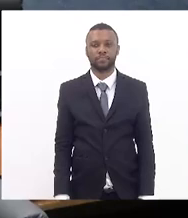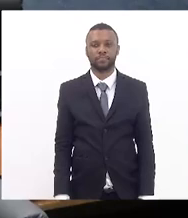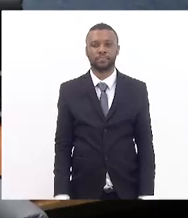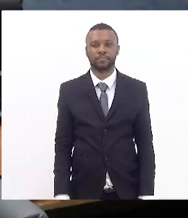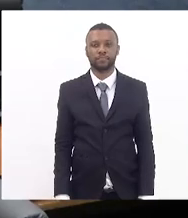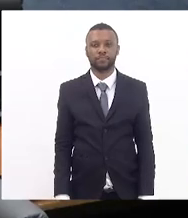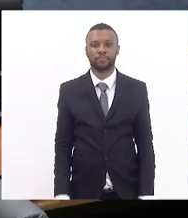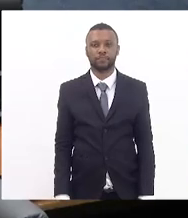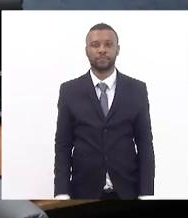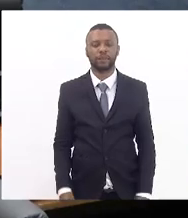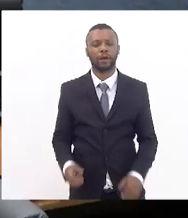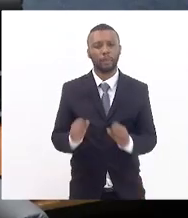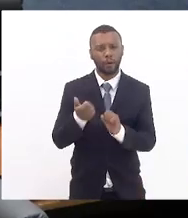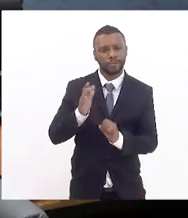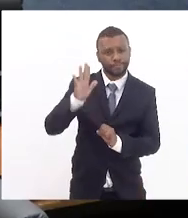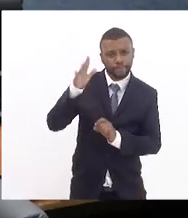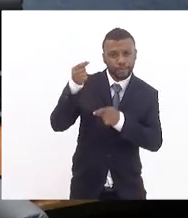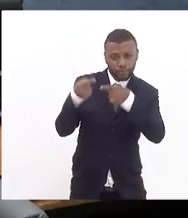Pode discutir, presidente.